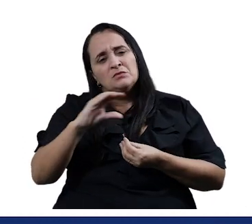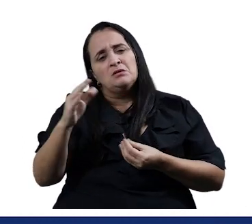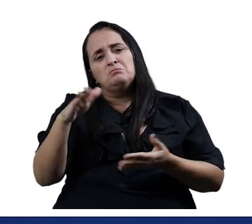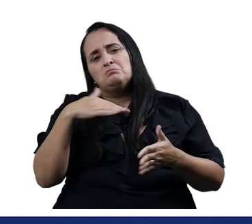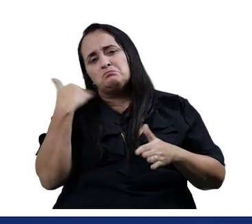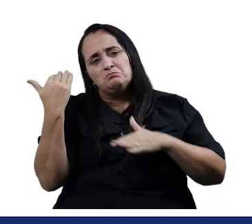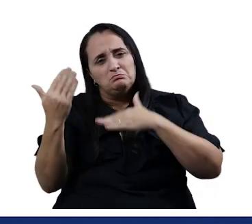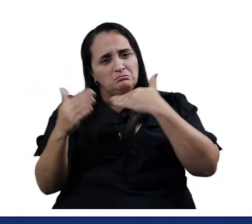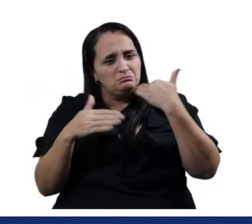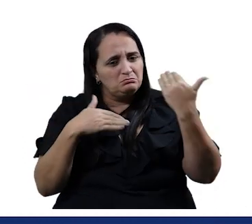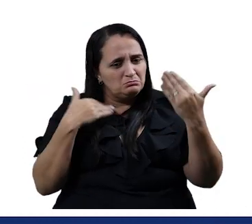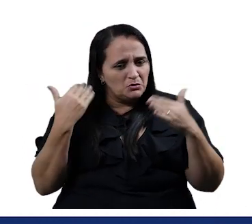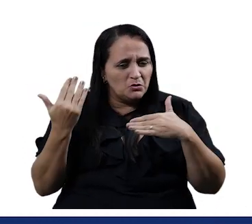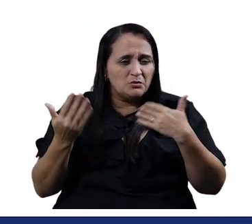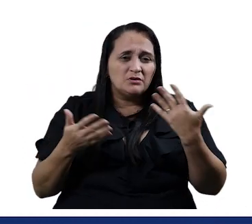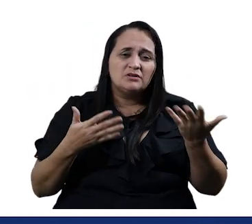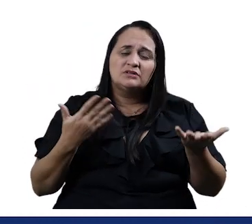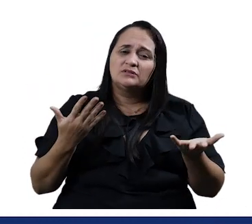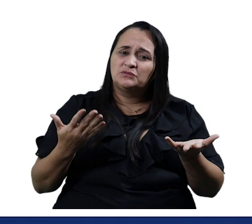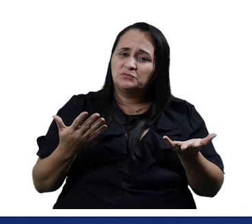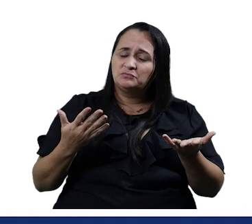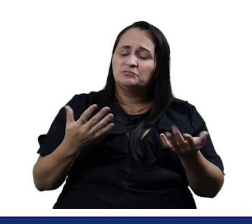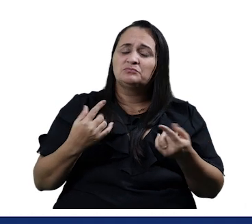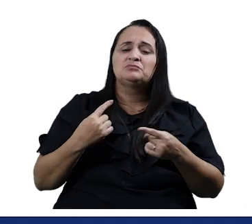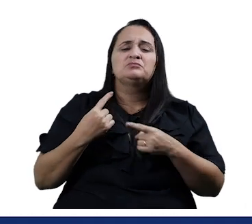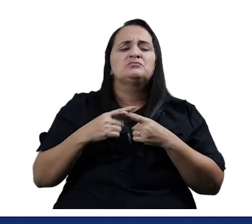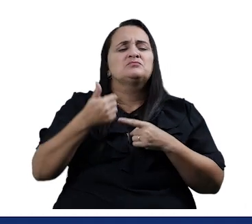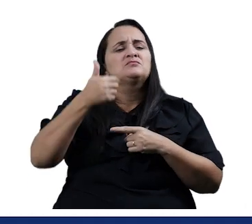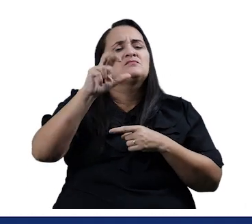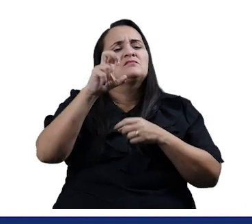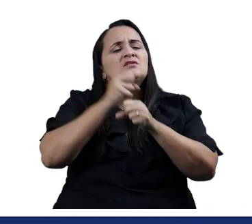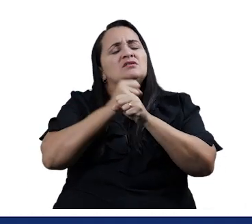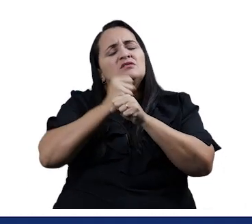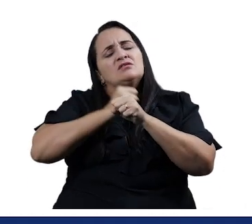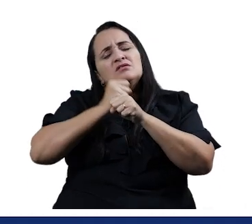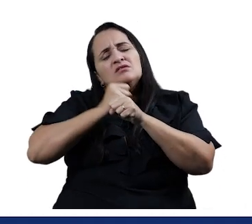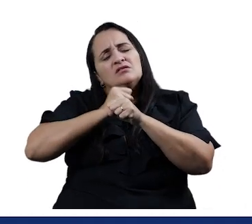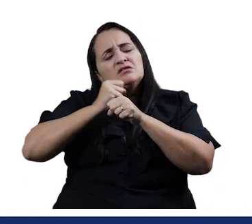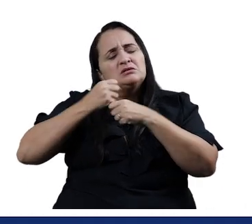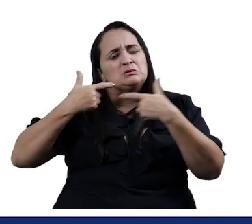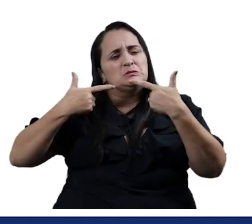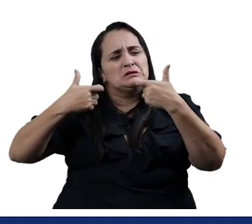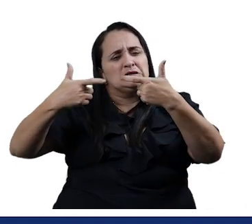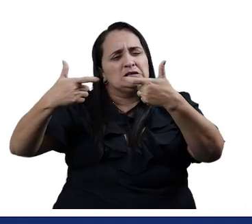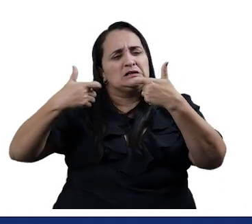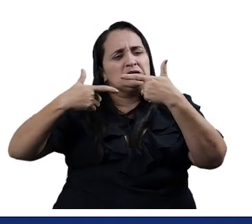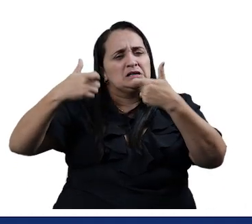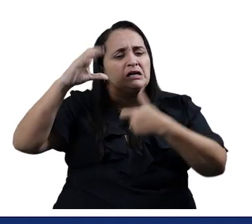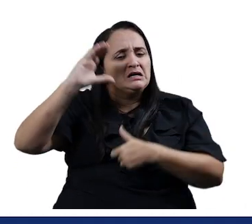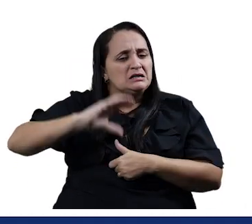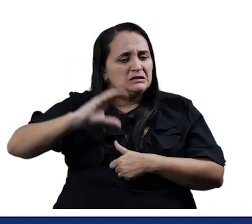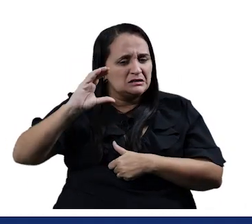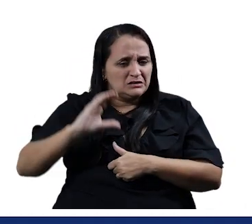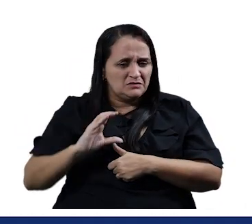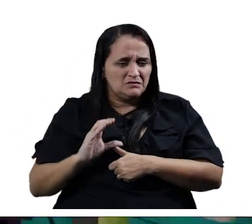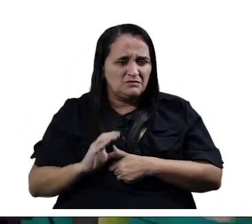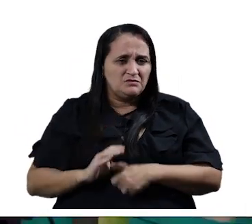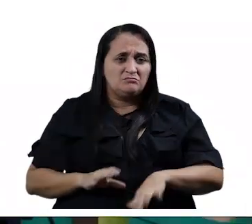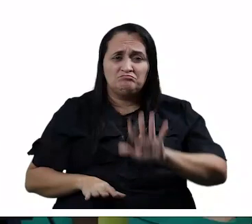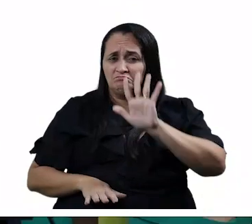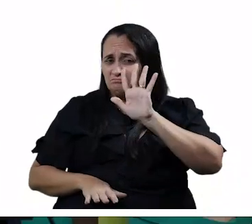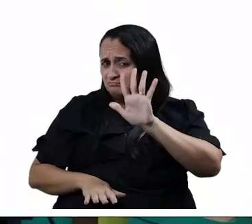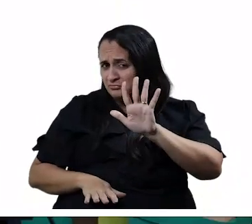esses animais foram submetidos por seu marfim durante 15 anos de guerra civil. Não